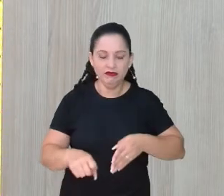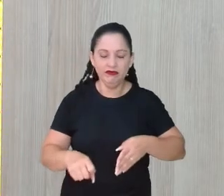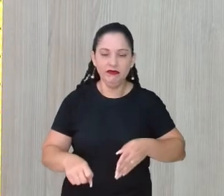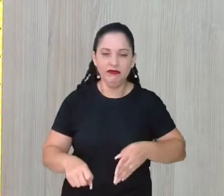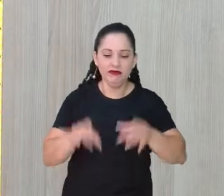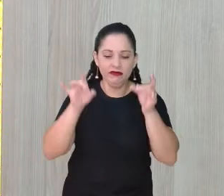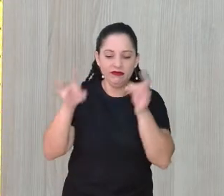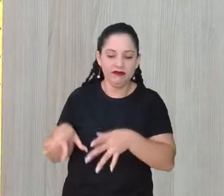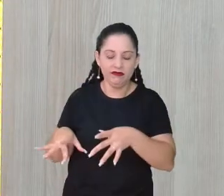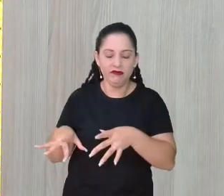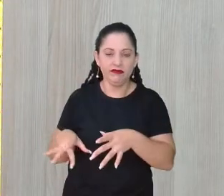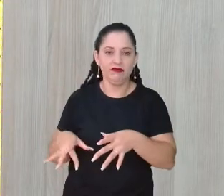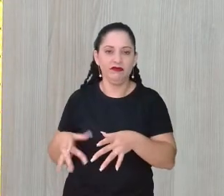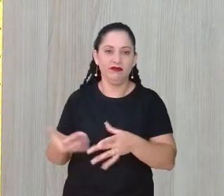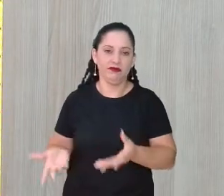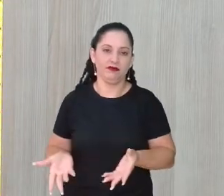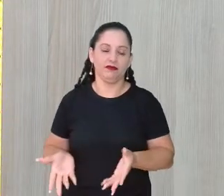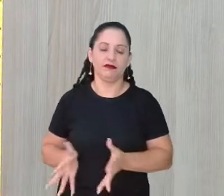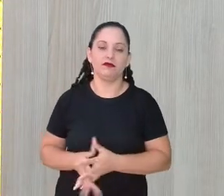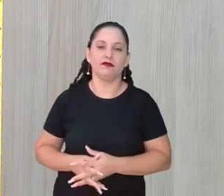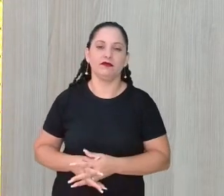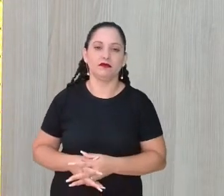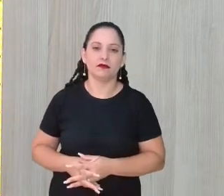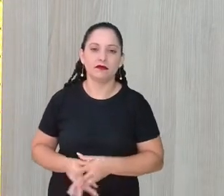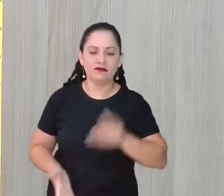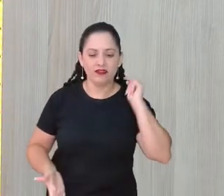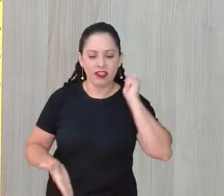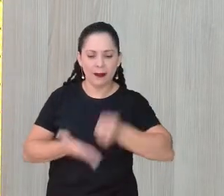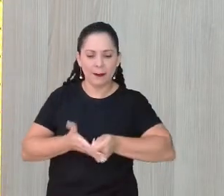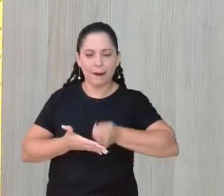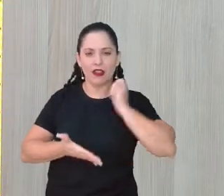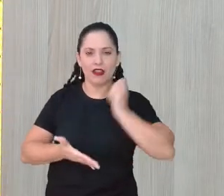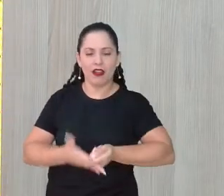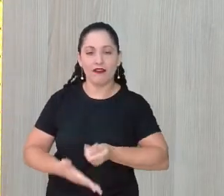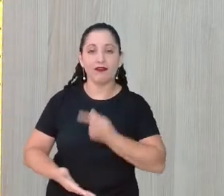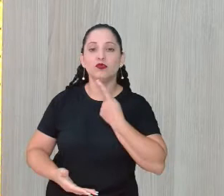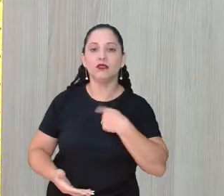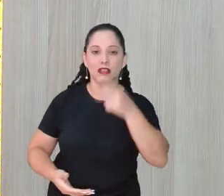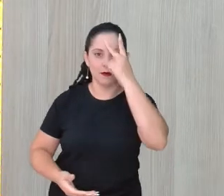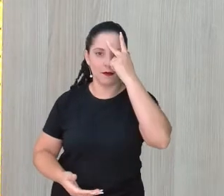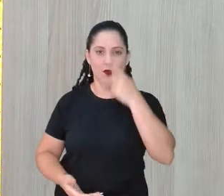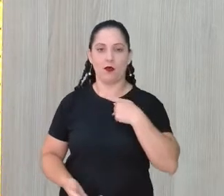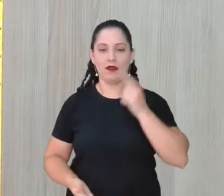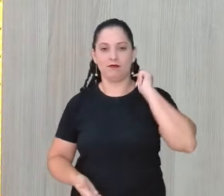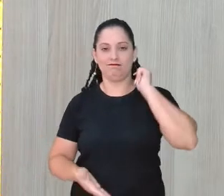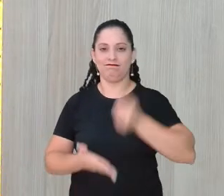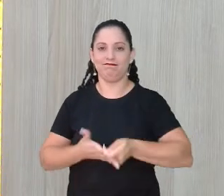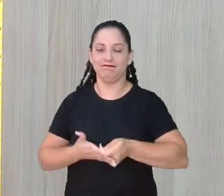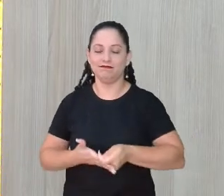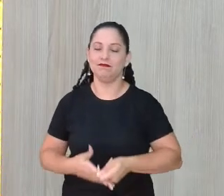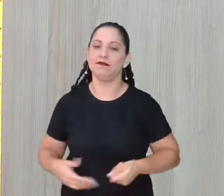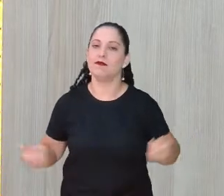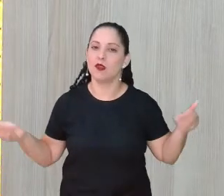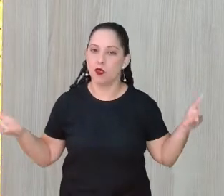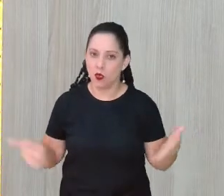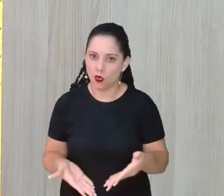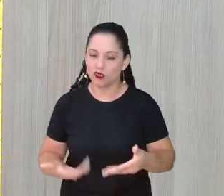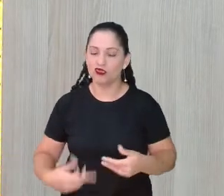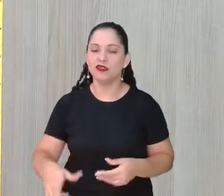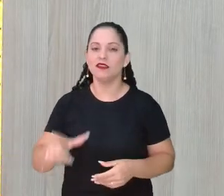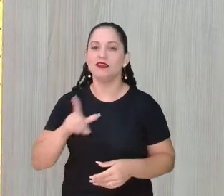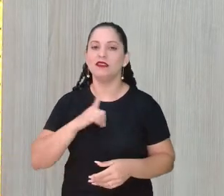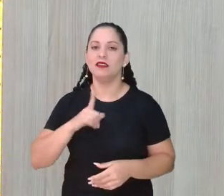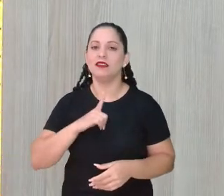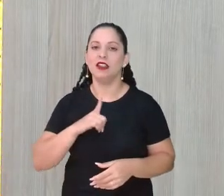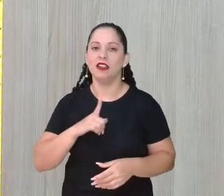pouco se lixando, né, para o que diz a Constituição, vai imperar ali a vontade dele, né? Então, hoje a gente tem,